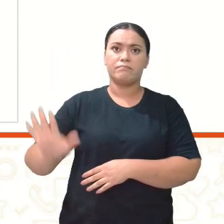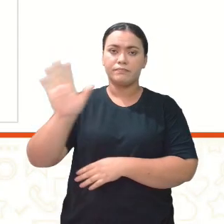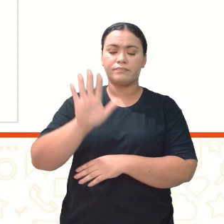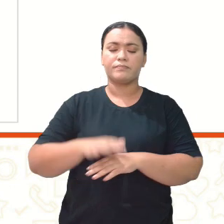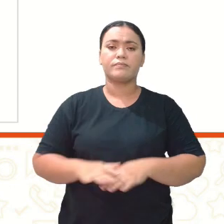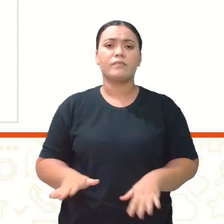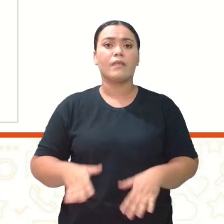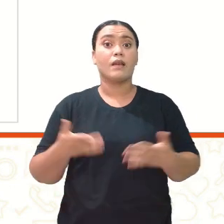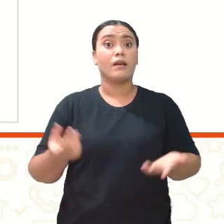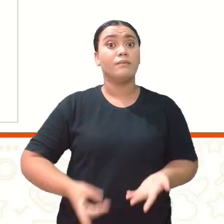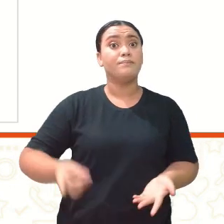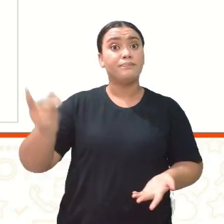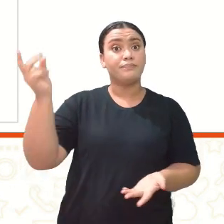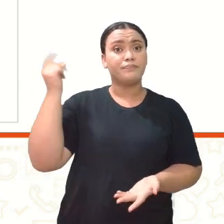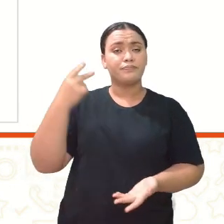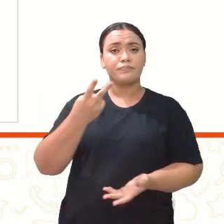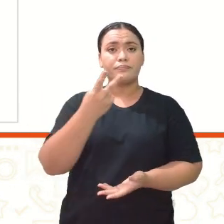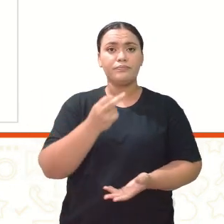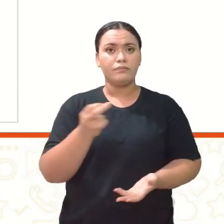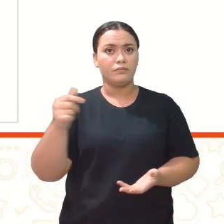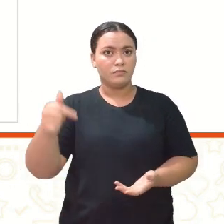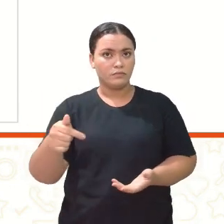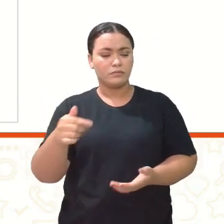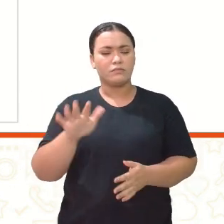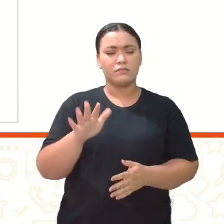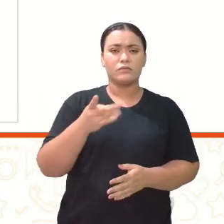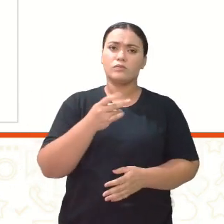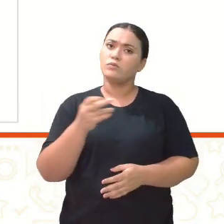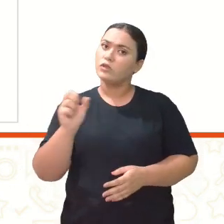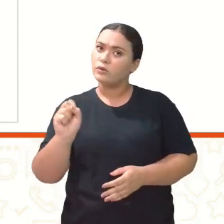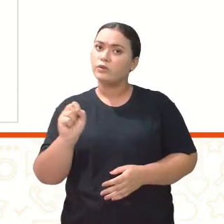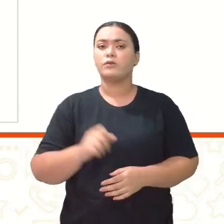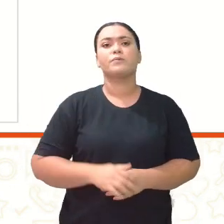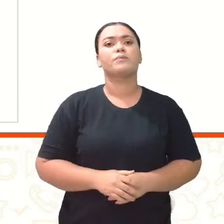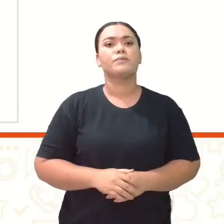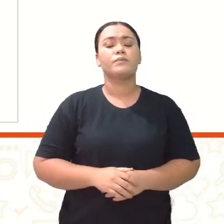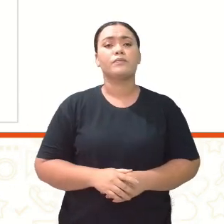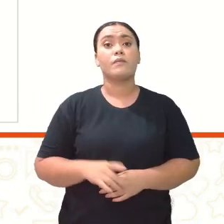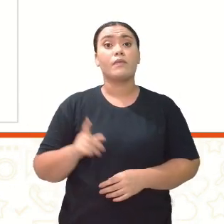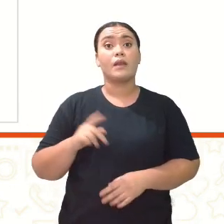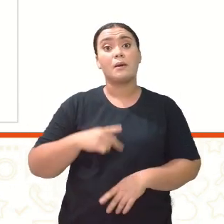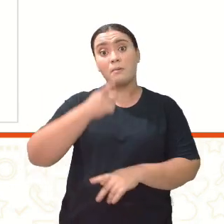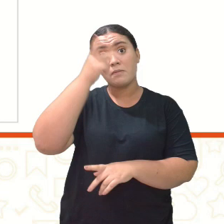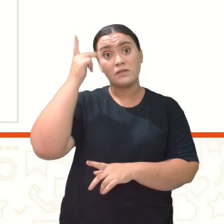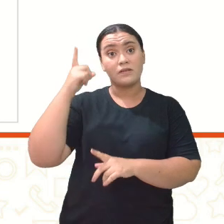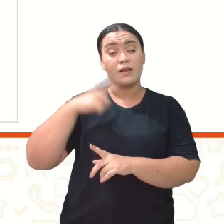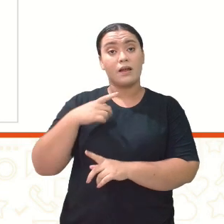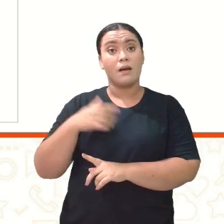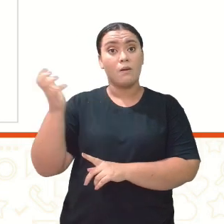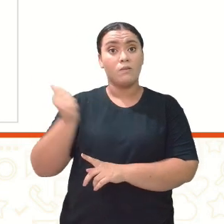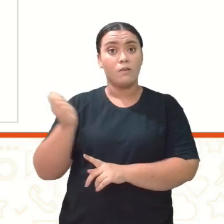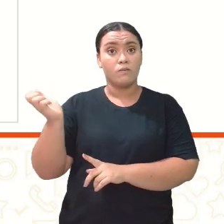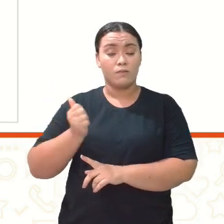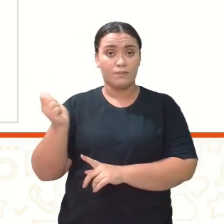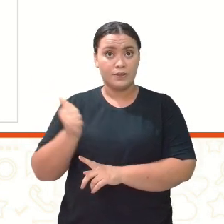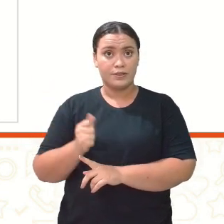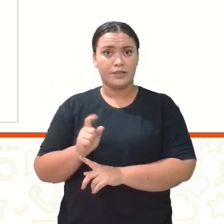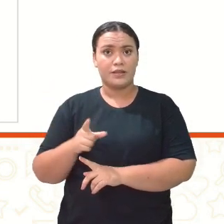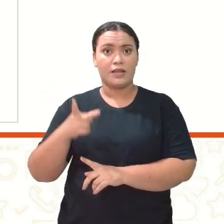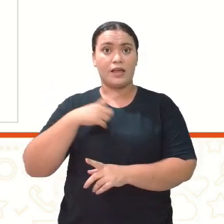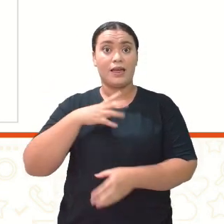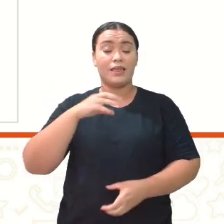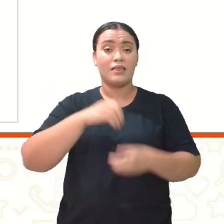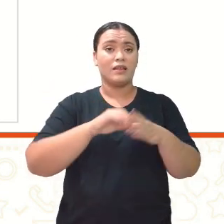Naquela ocasião, em 2007 e 2008, os beneficiários do BPC que estavam inseridos